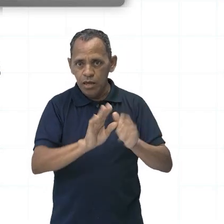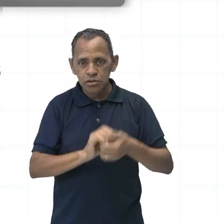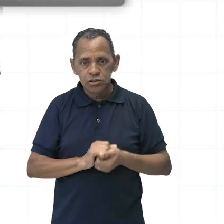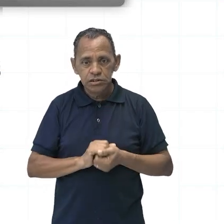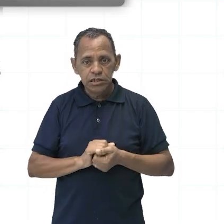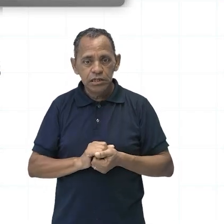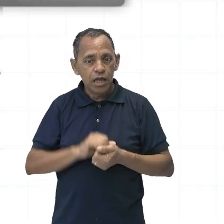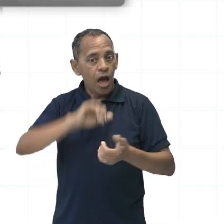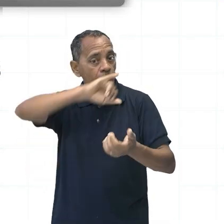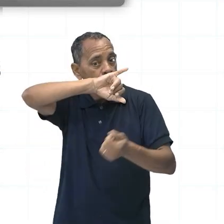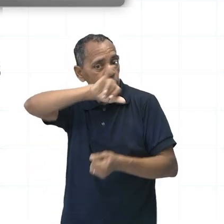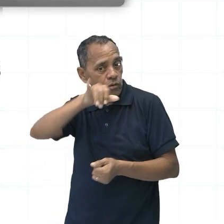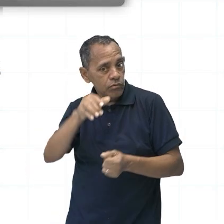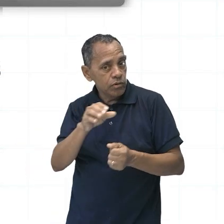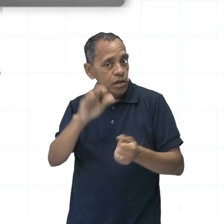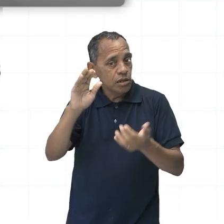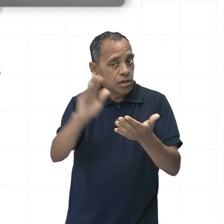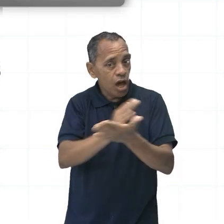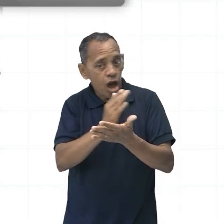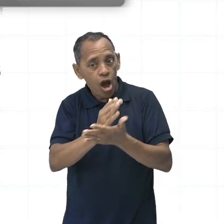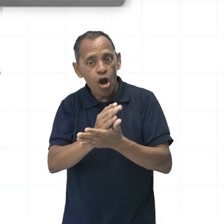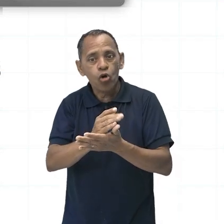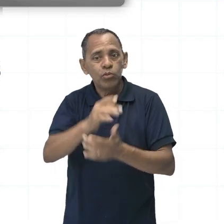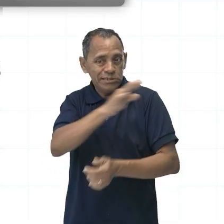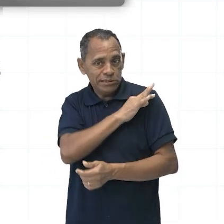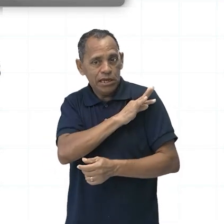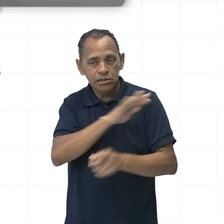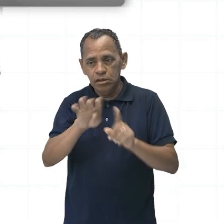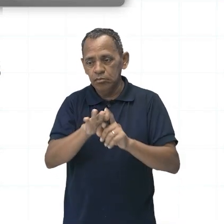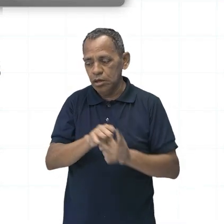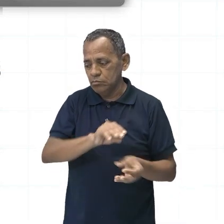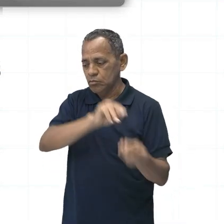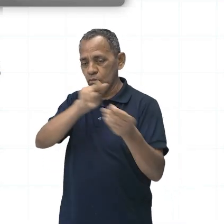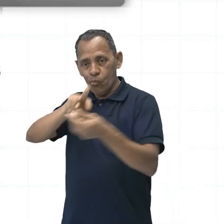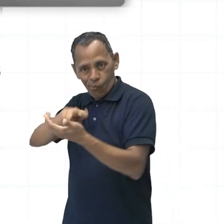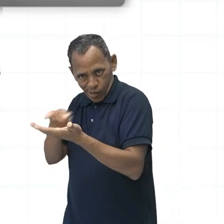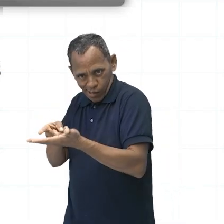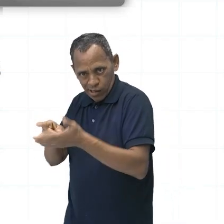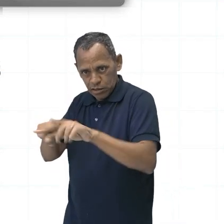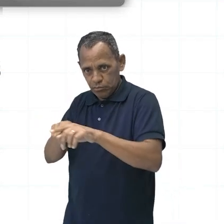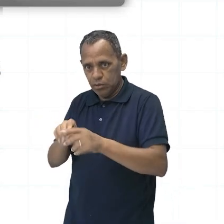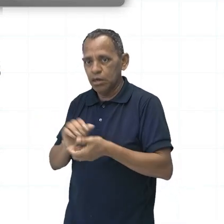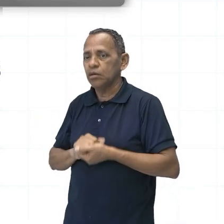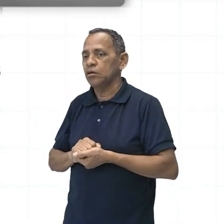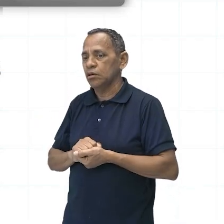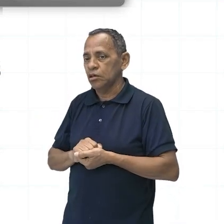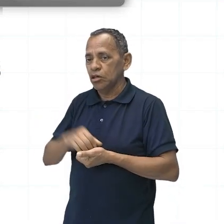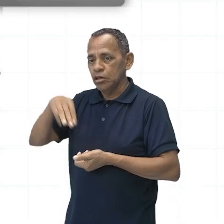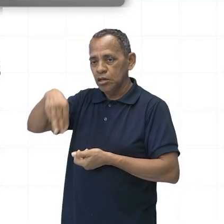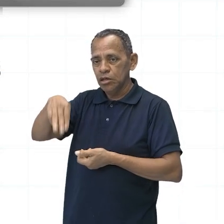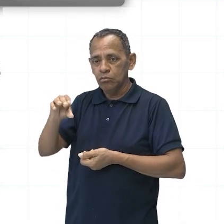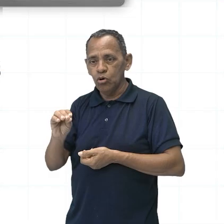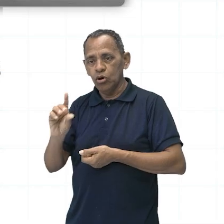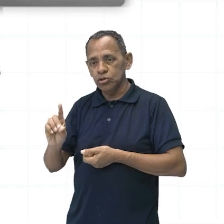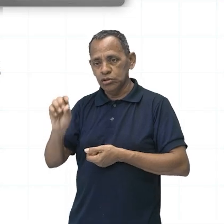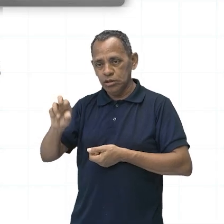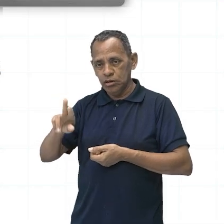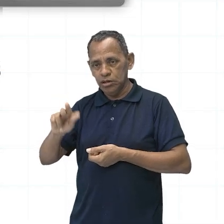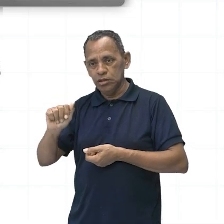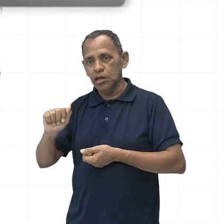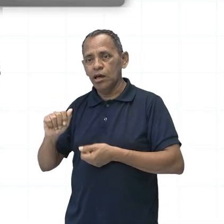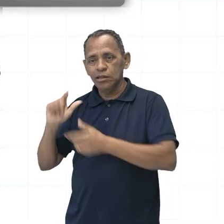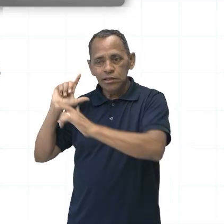ela vai trazer o quê? Se destaca por várias características que a diferenciam dos estilos tradicionais como o